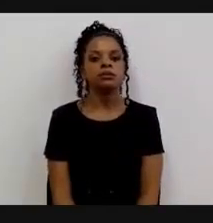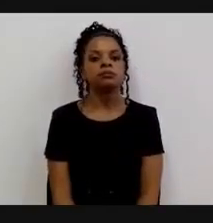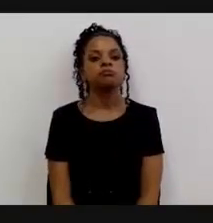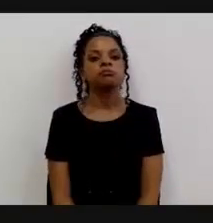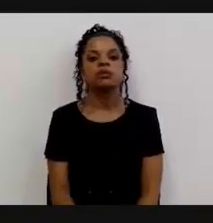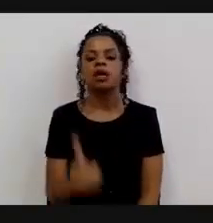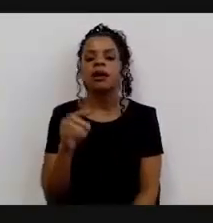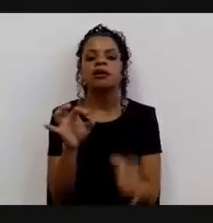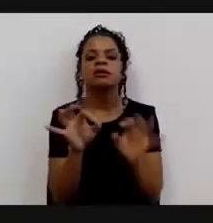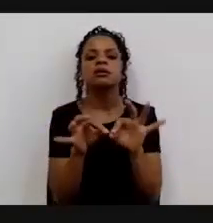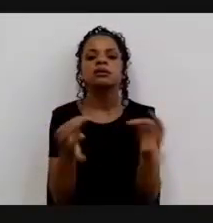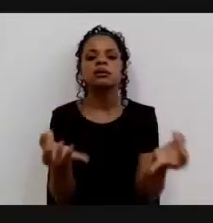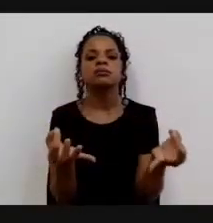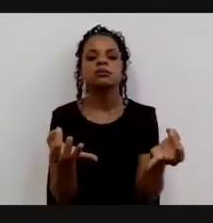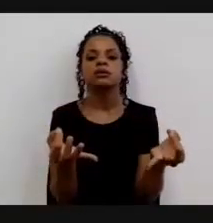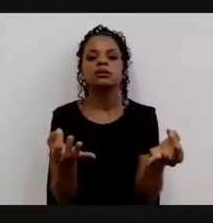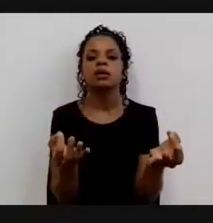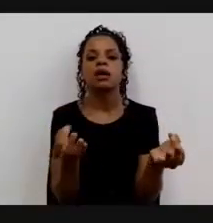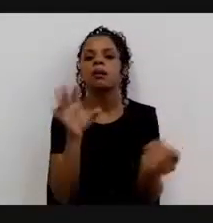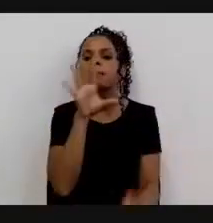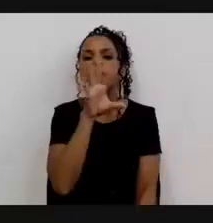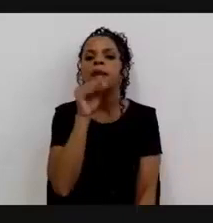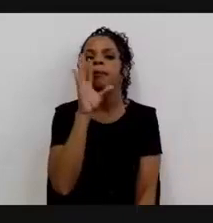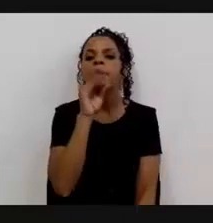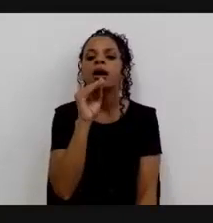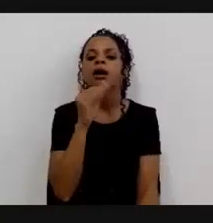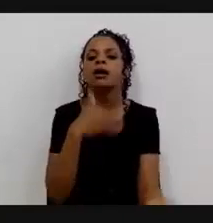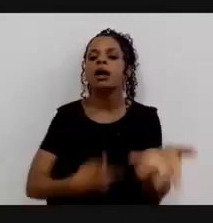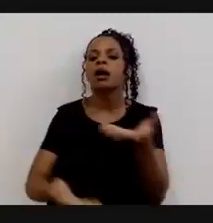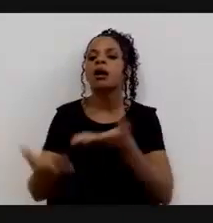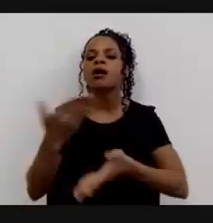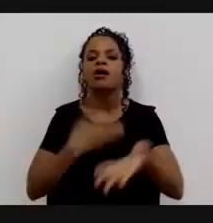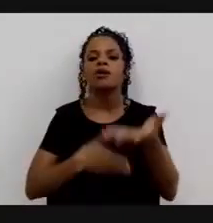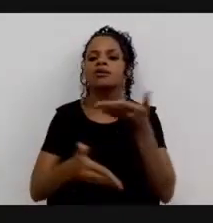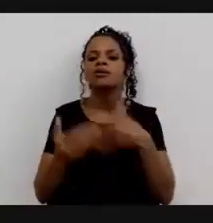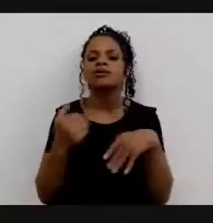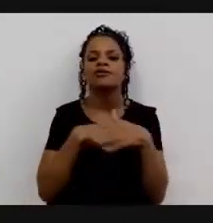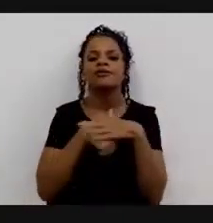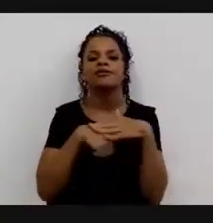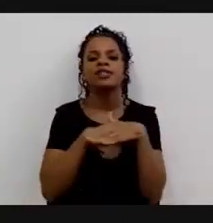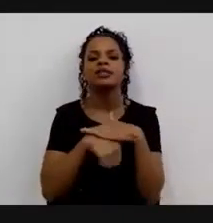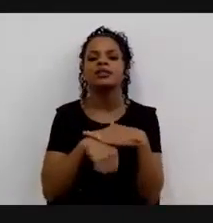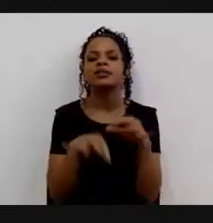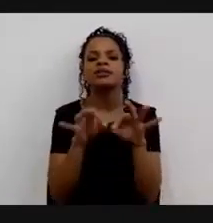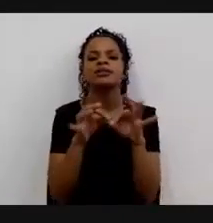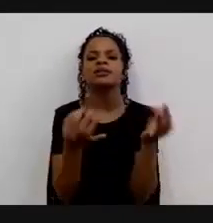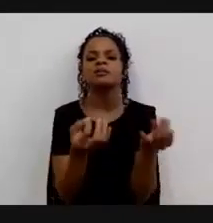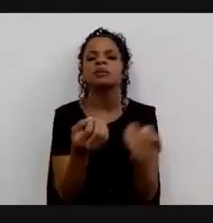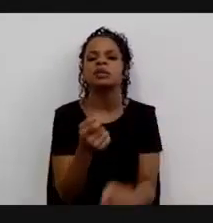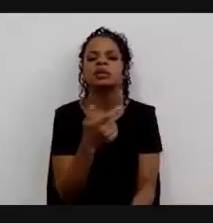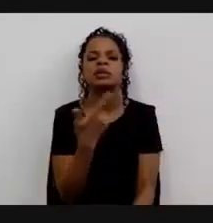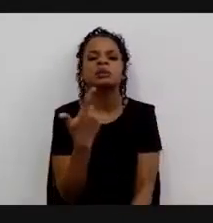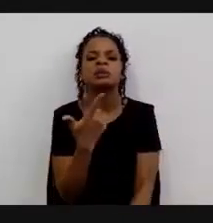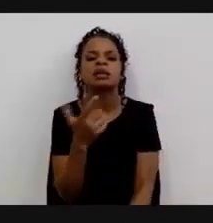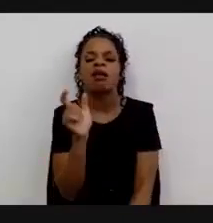de uma linguagem simples, é desse jeito que eu estou aqui, gente, é falando desse jeito, sem termos